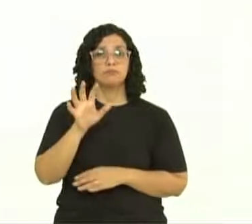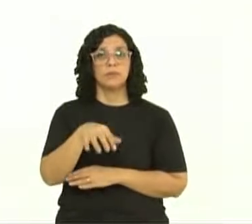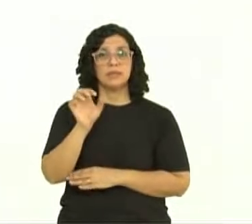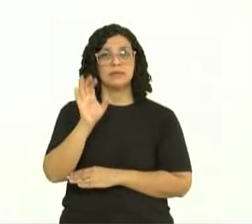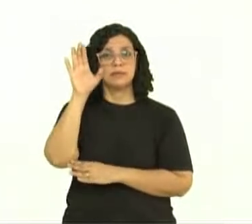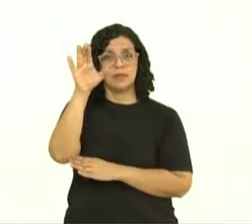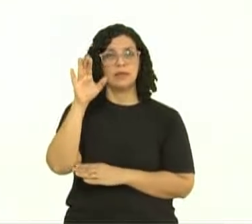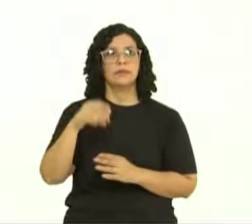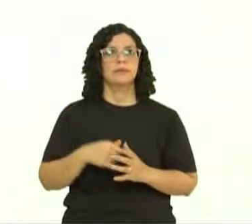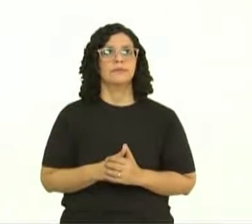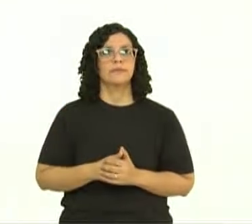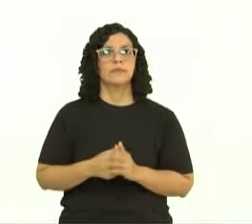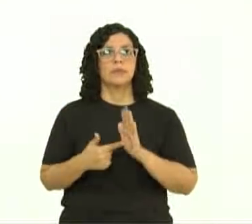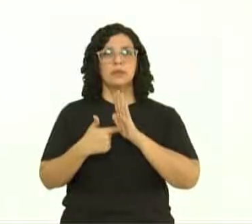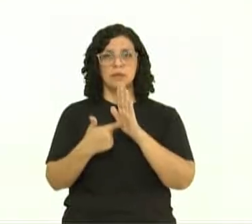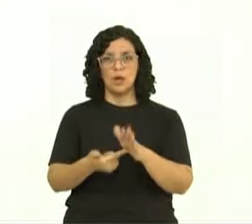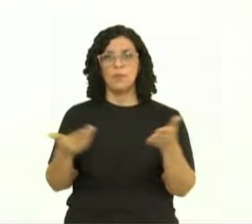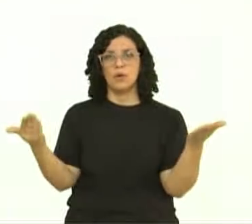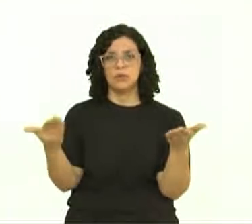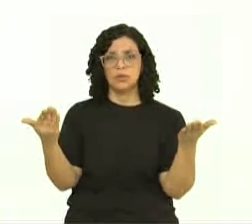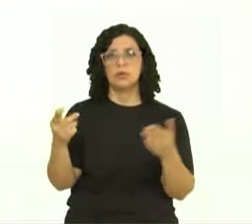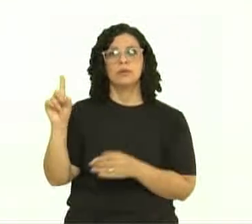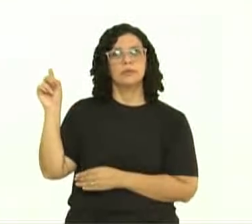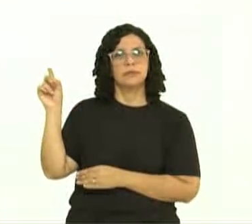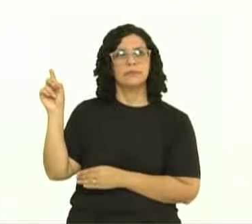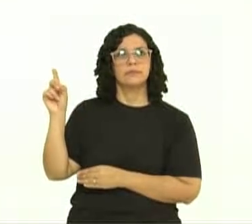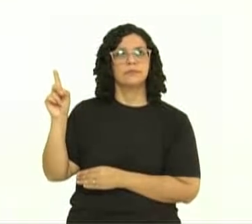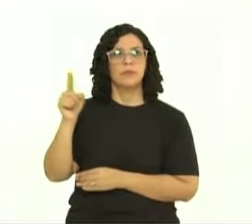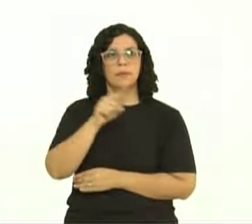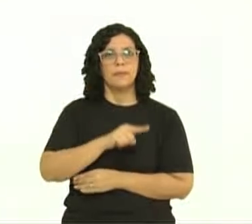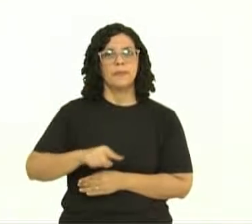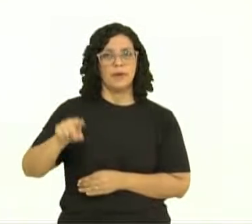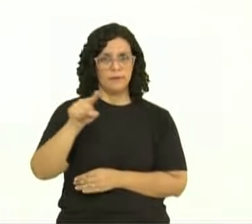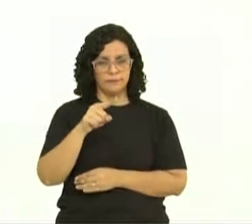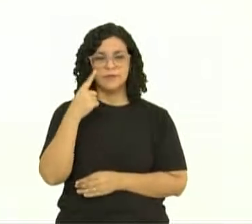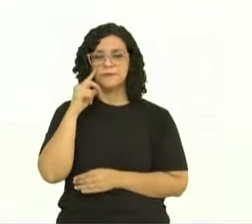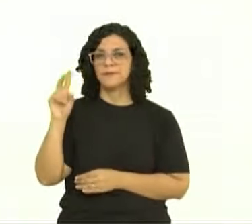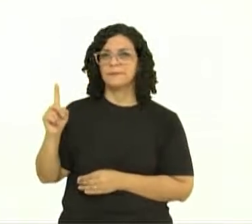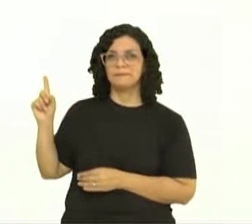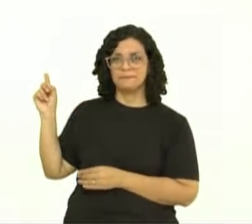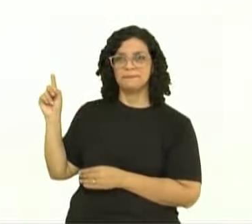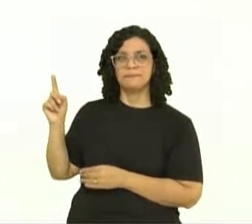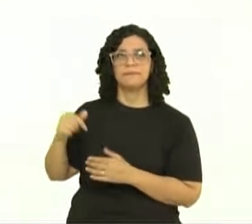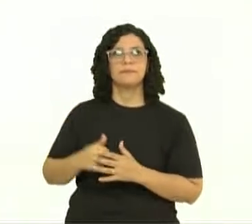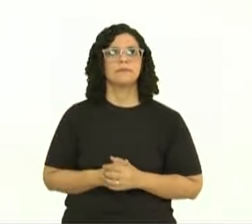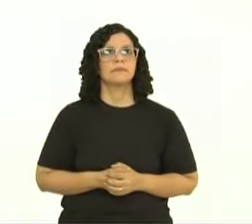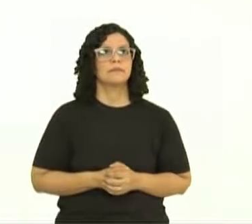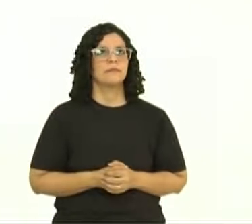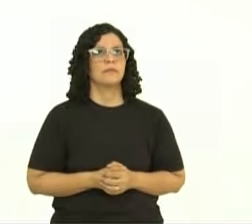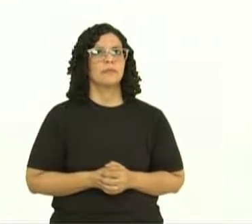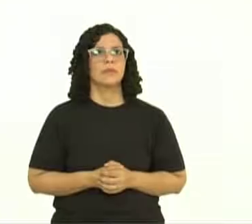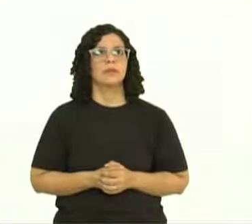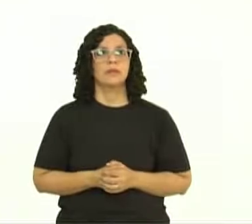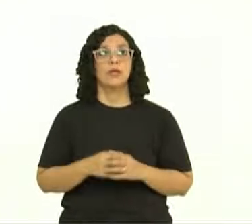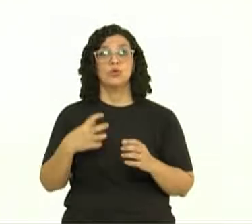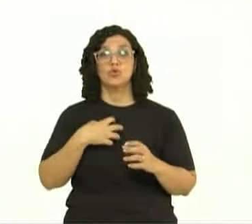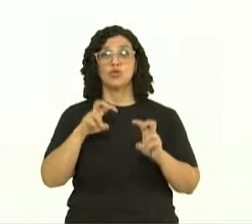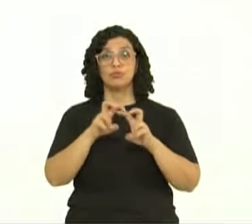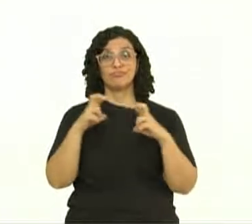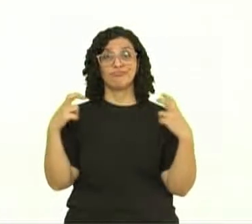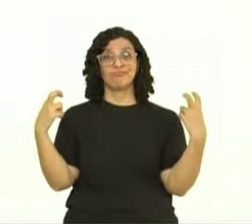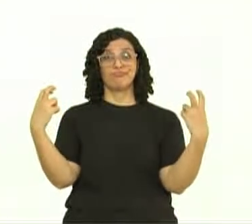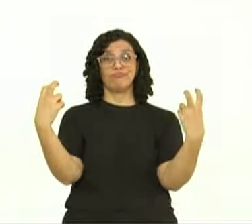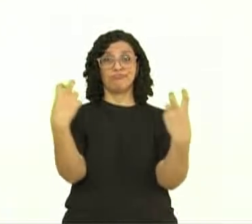basquetebol, né? Aqui está retratado aqui para vocês, né? Então a imagem de uma final,